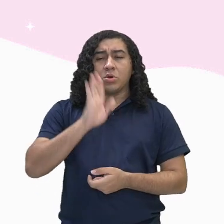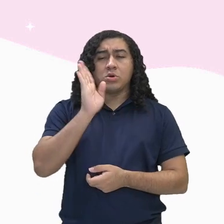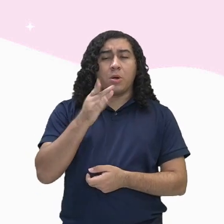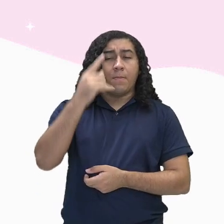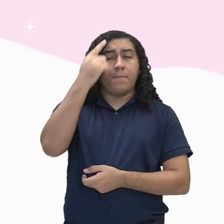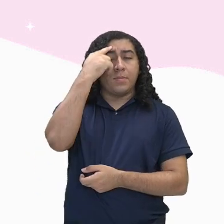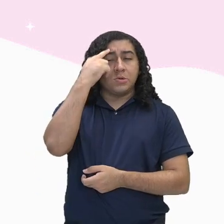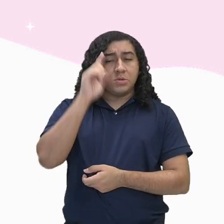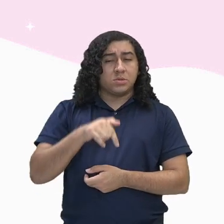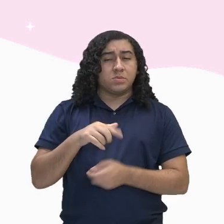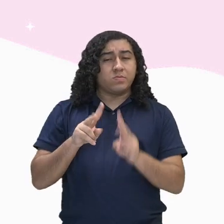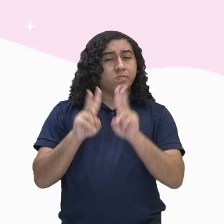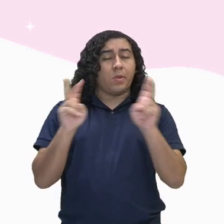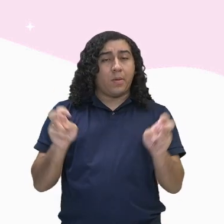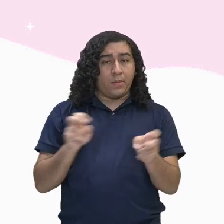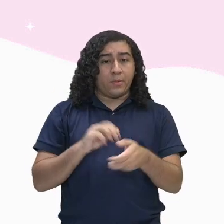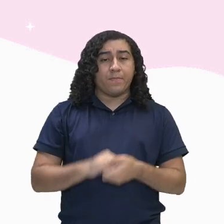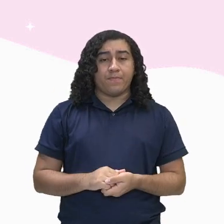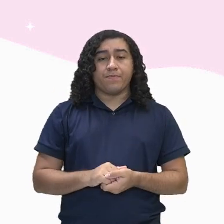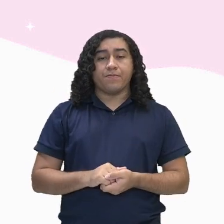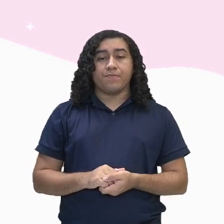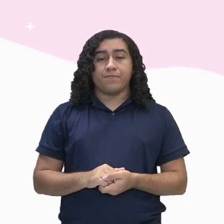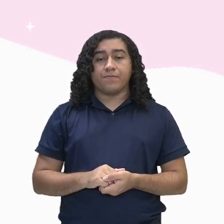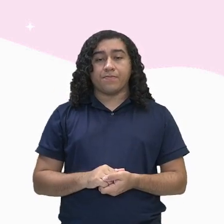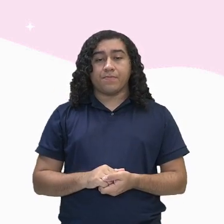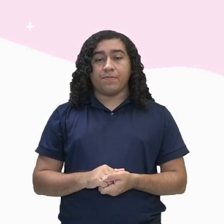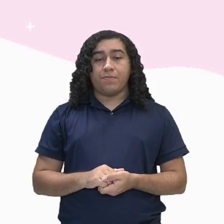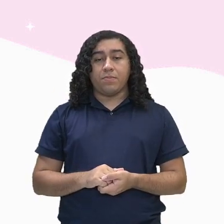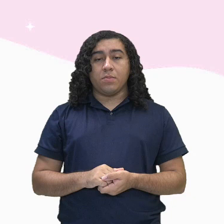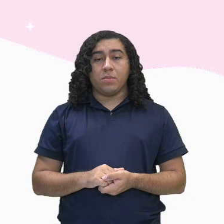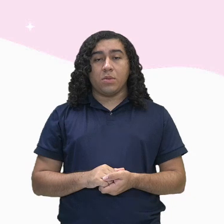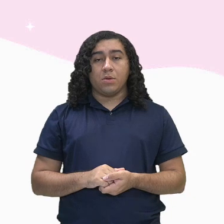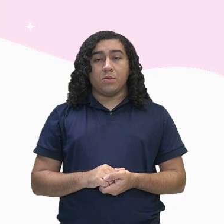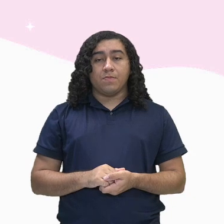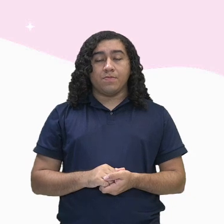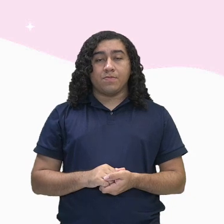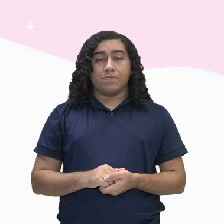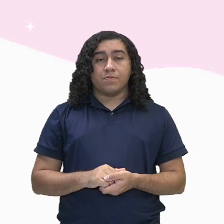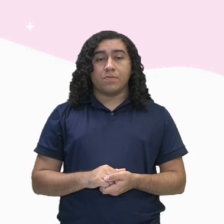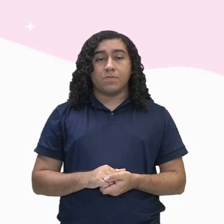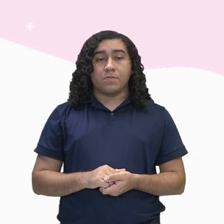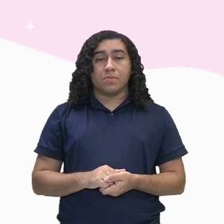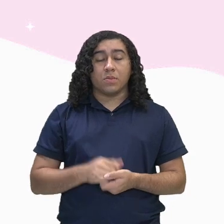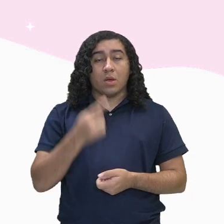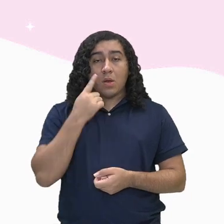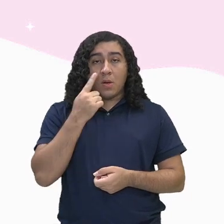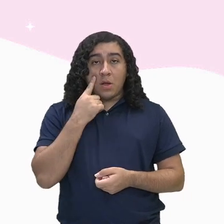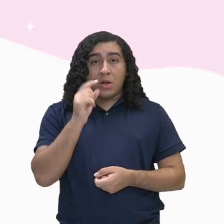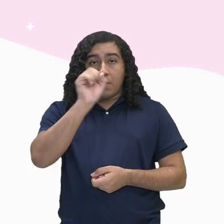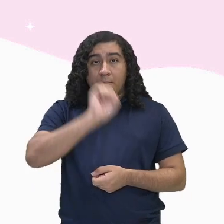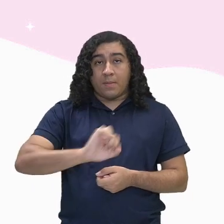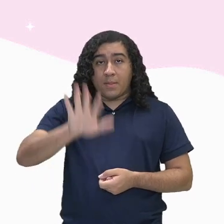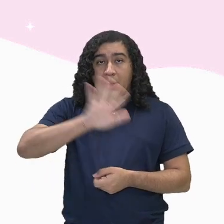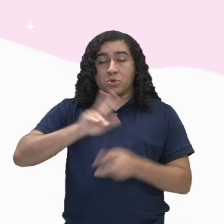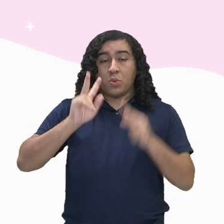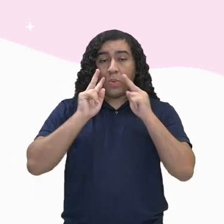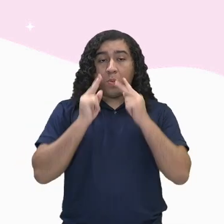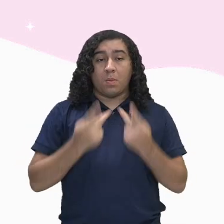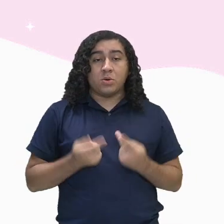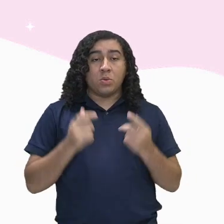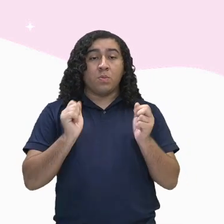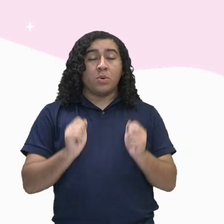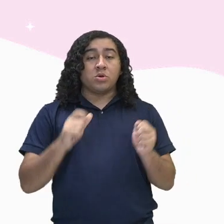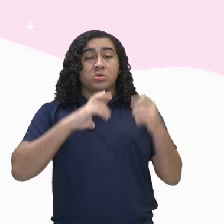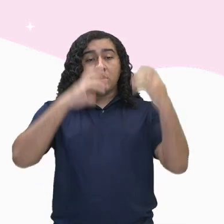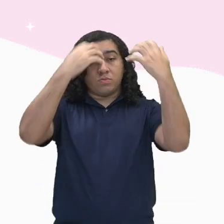nisso? Olha só, olha bem essas duas imagens. O ser humano pode ir além da razão e da